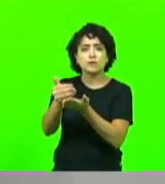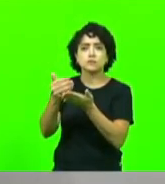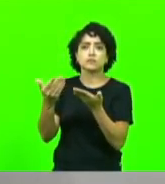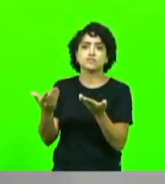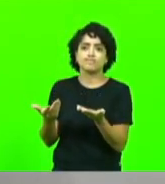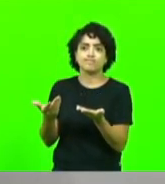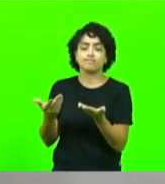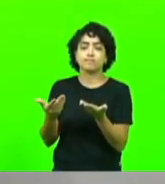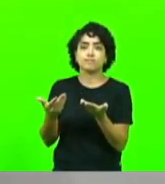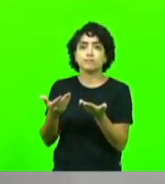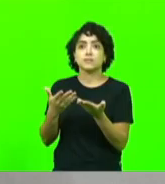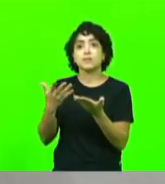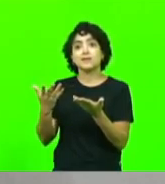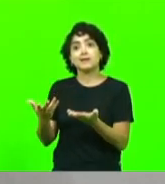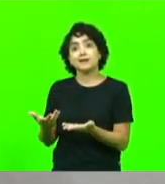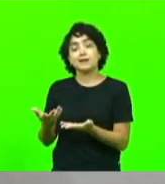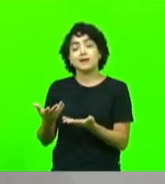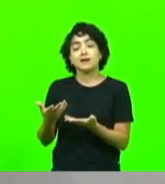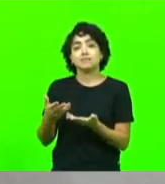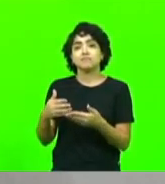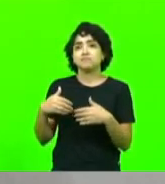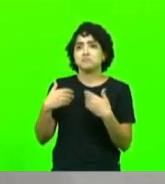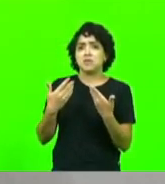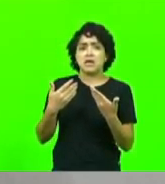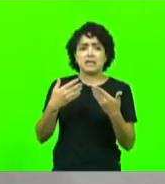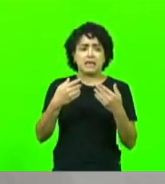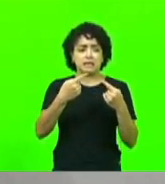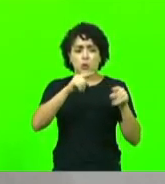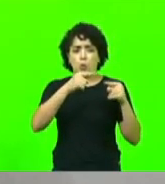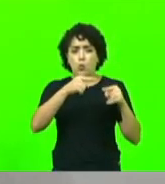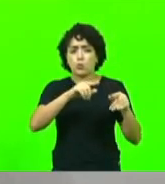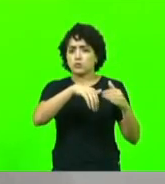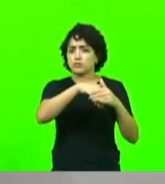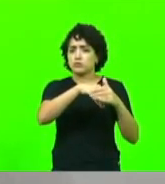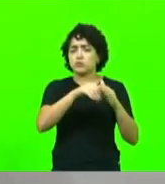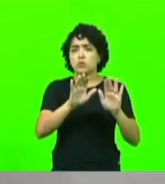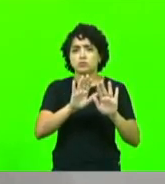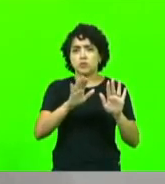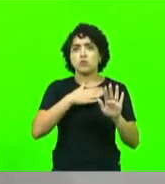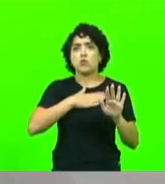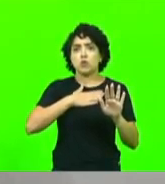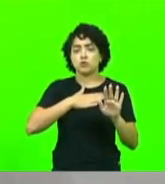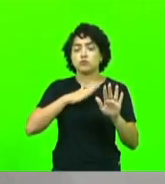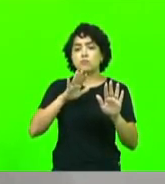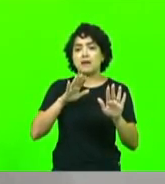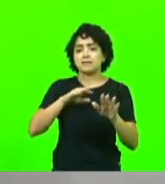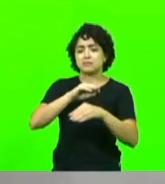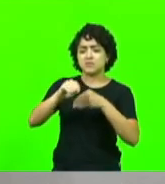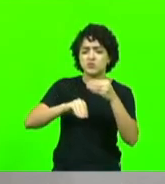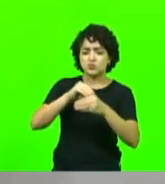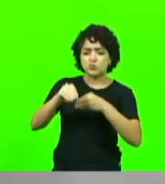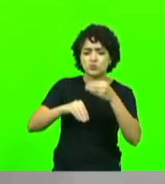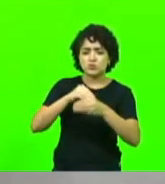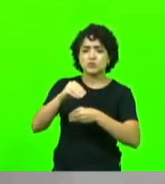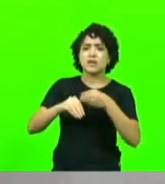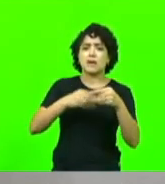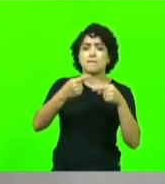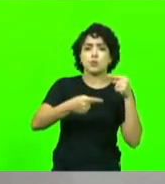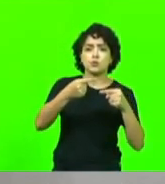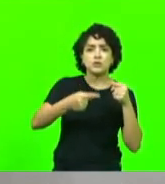E eles insistem com isso. Como eu disse, não tem nada contra o futebol, gosto muito. Mas misturar política com esporte acaba virando e